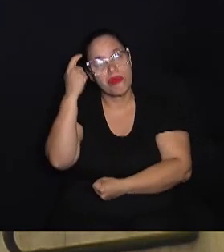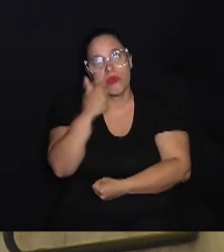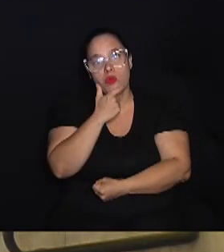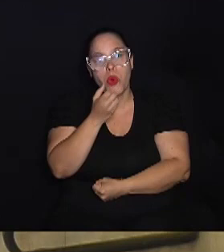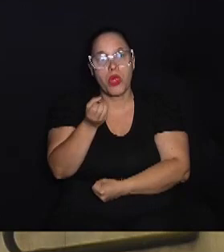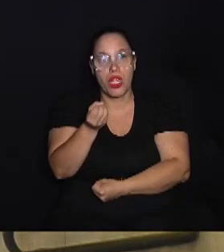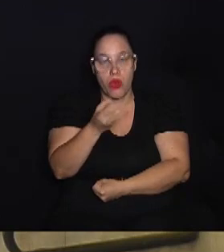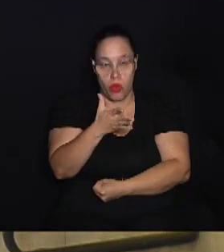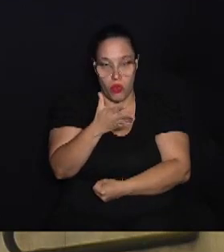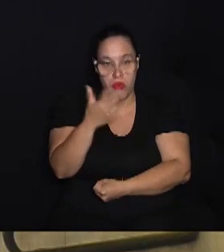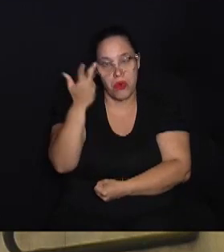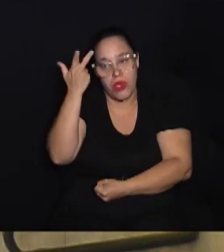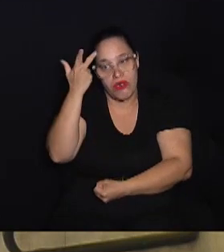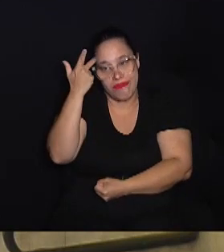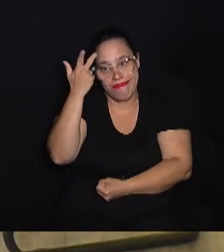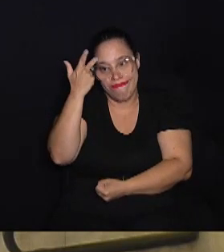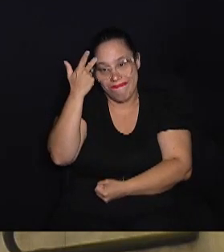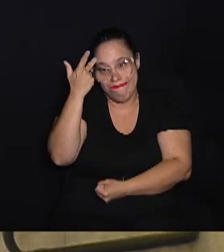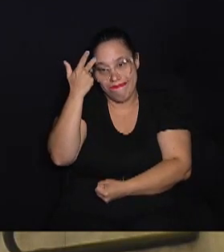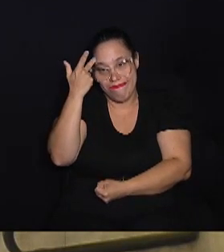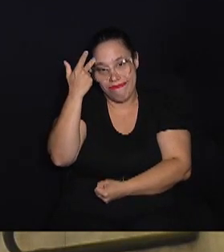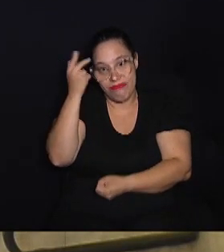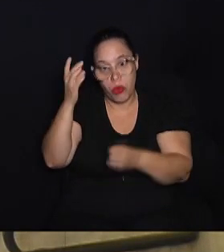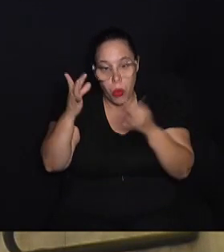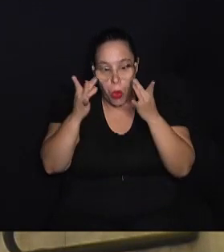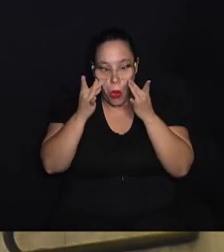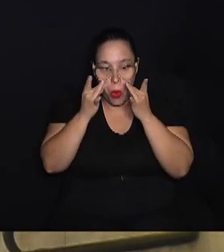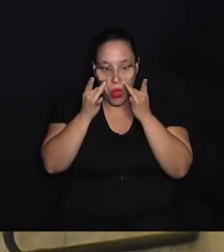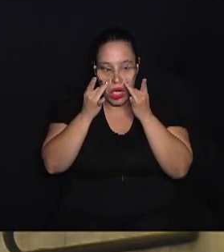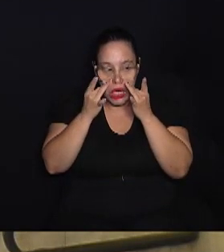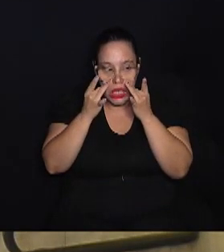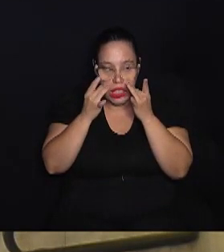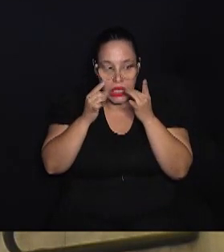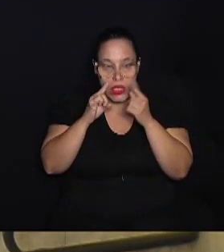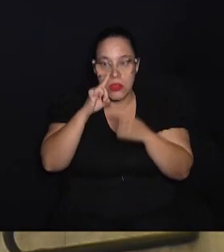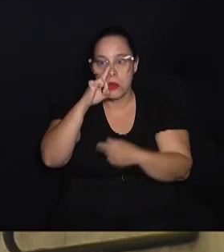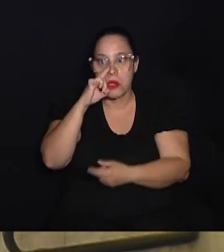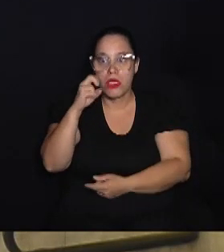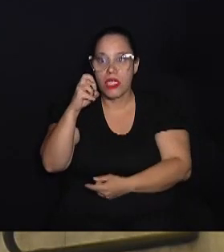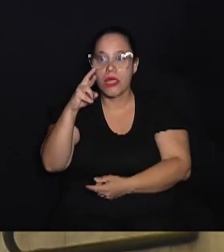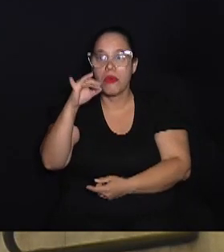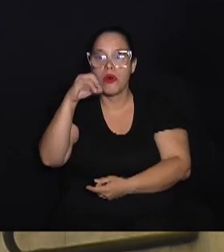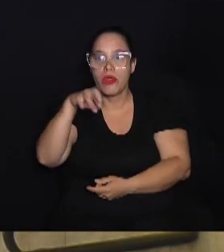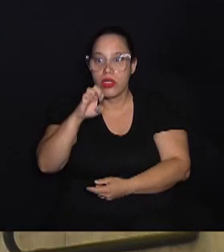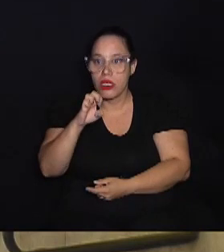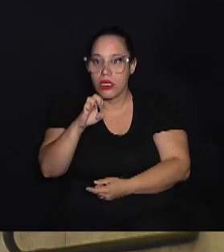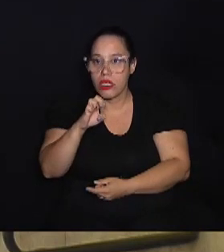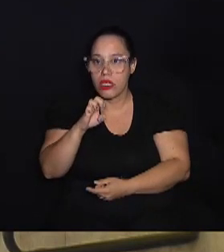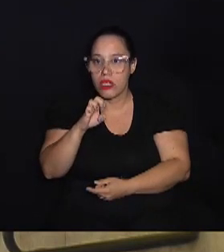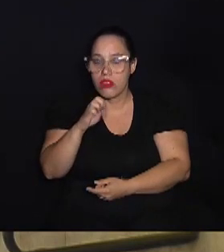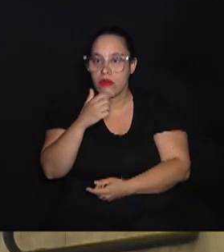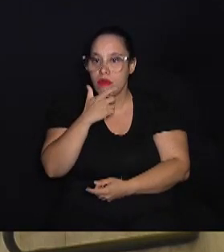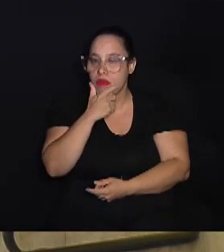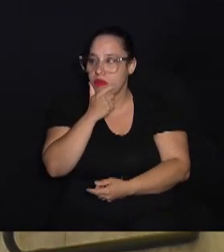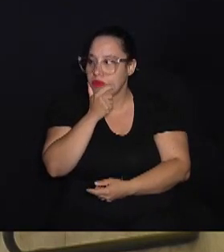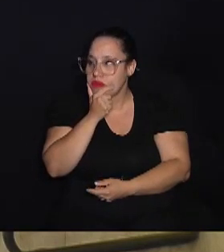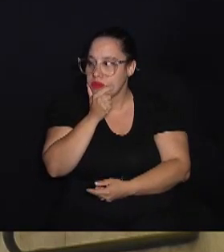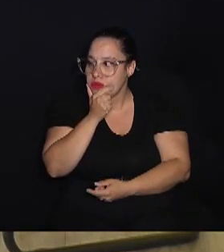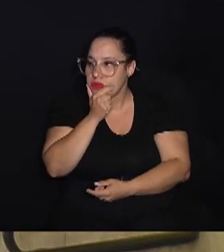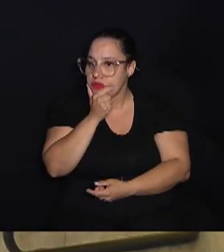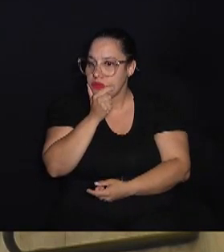novo normal, na verdade, é um alerta de perigo? Simone. Então,